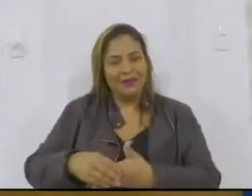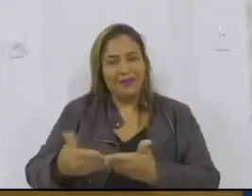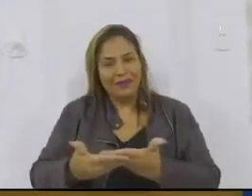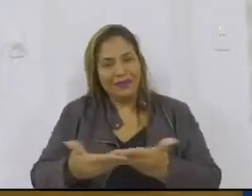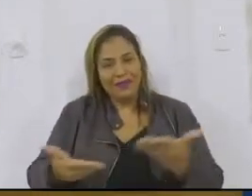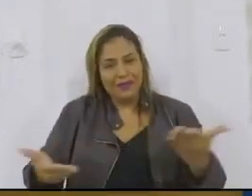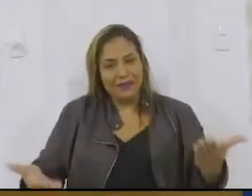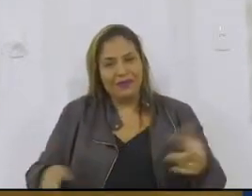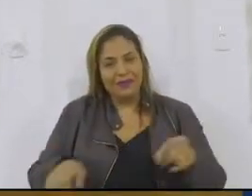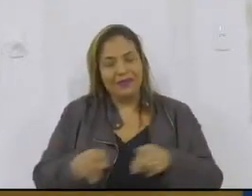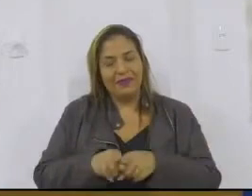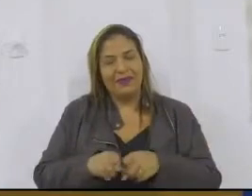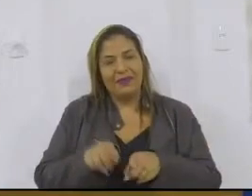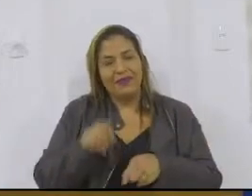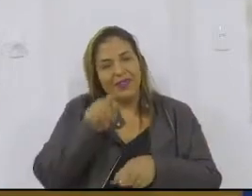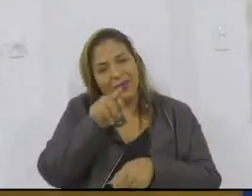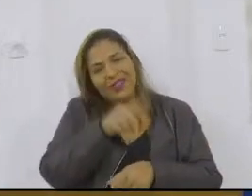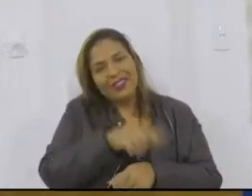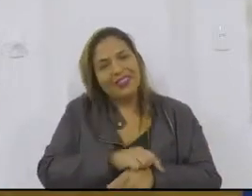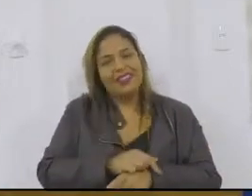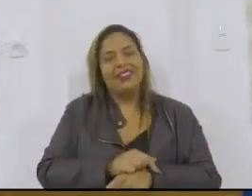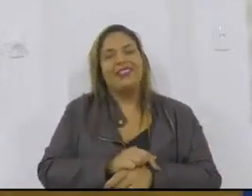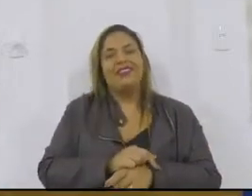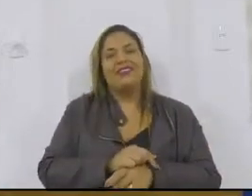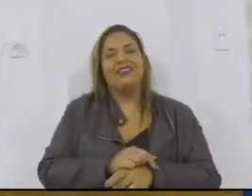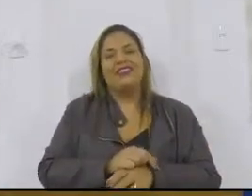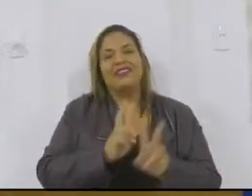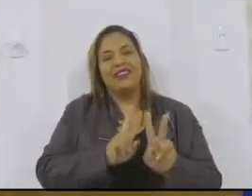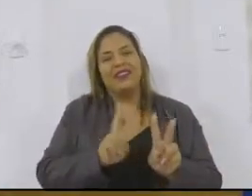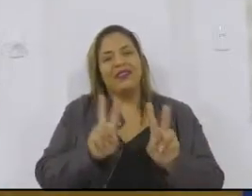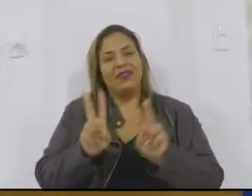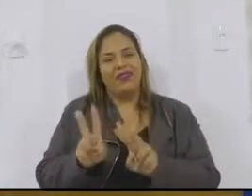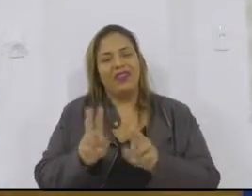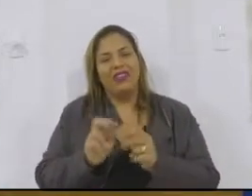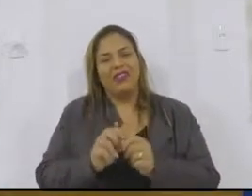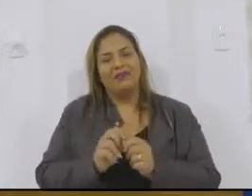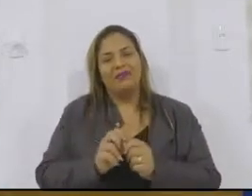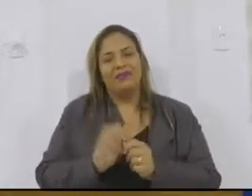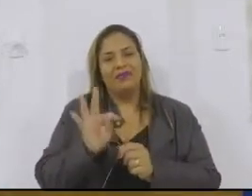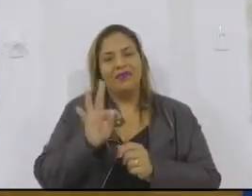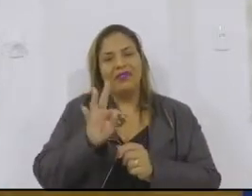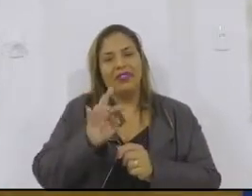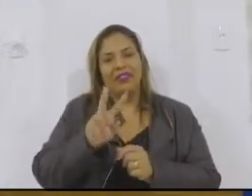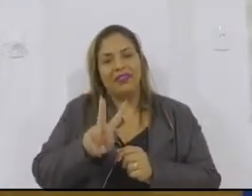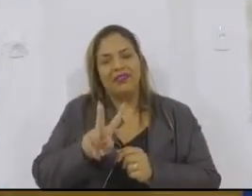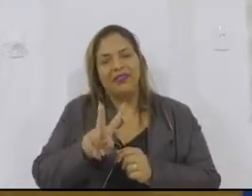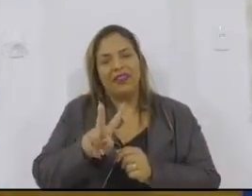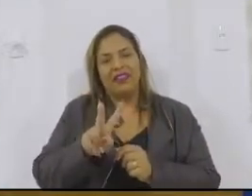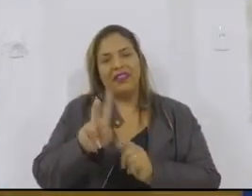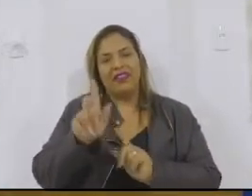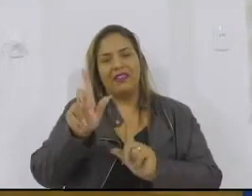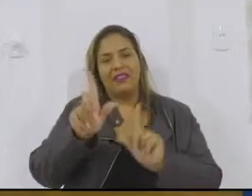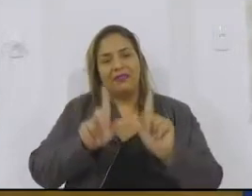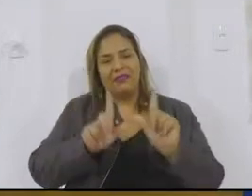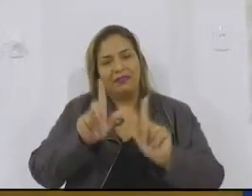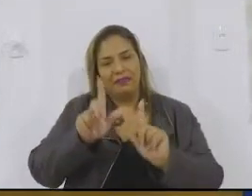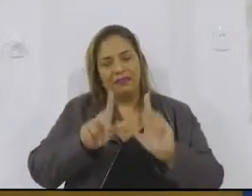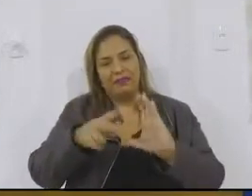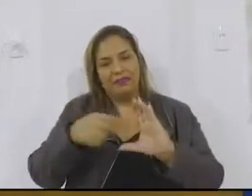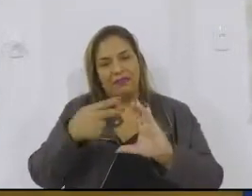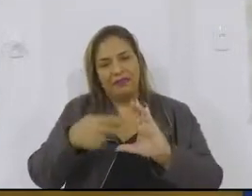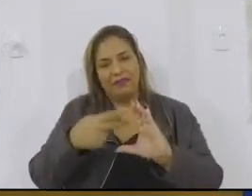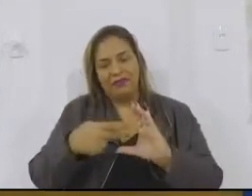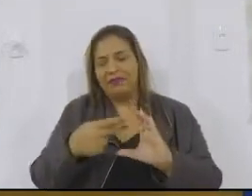Também quem está nos assistindo aí pela TV Câmara. E todos presentes. Senhora Presidente,